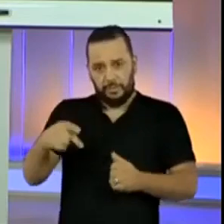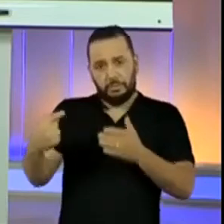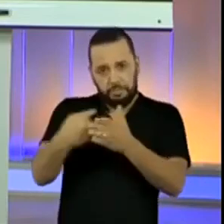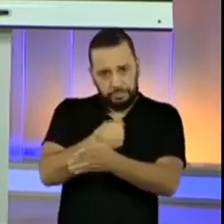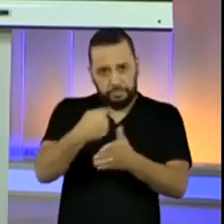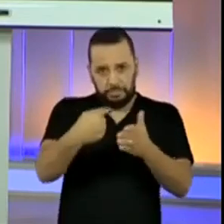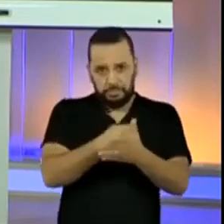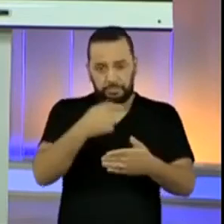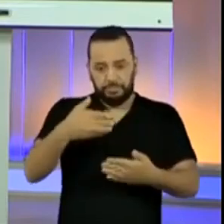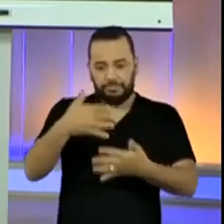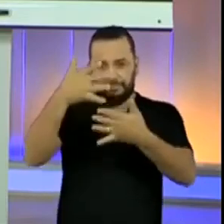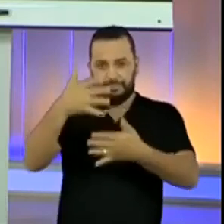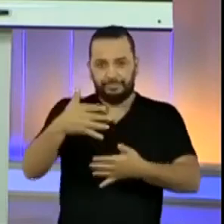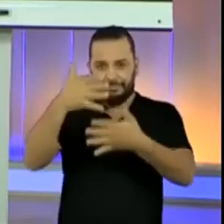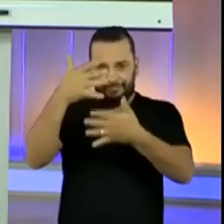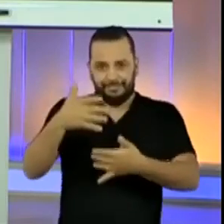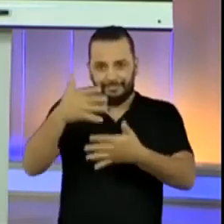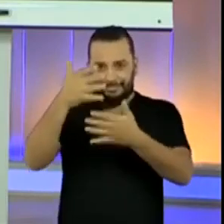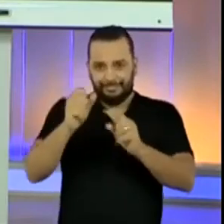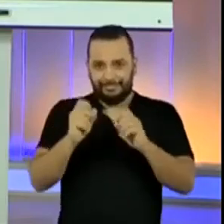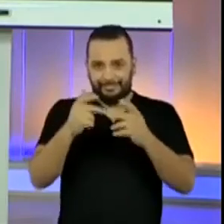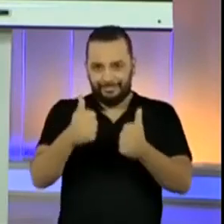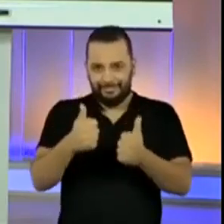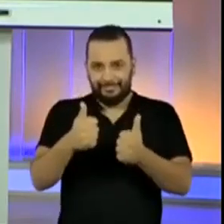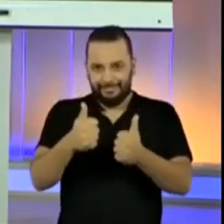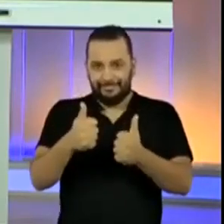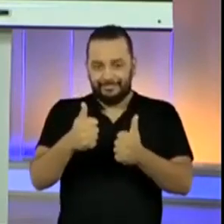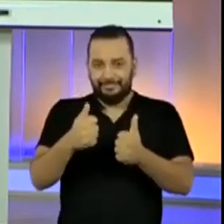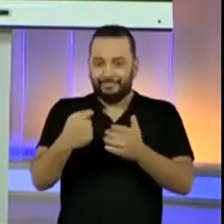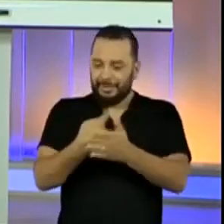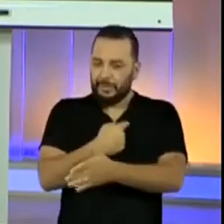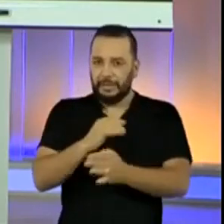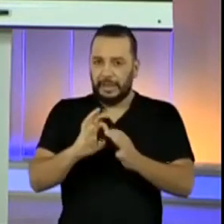Combinado? Bom, vamos lá.